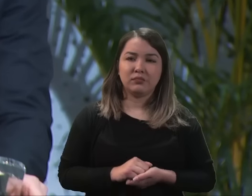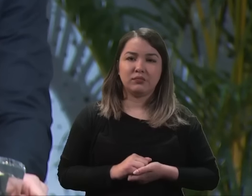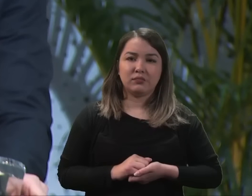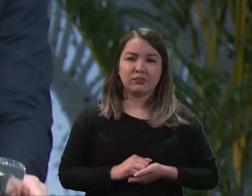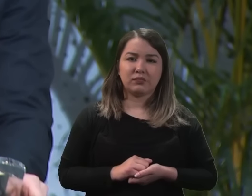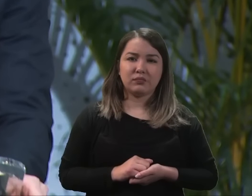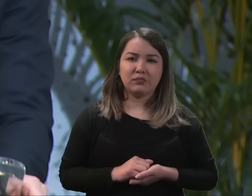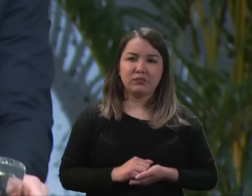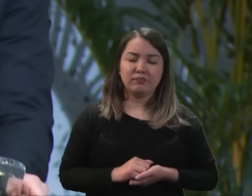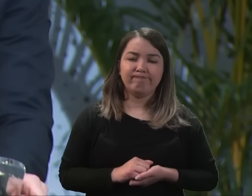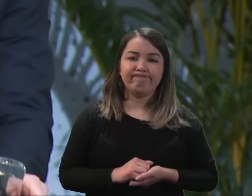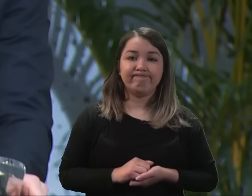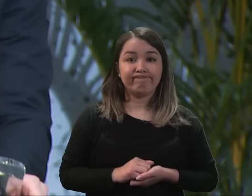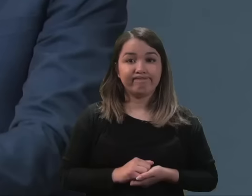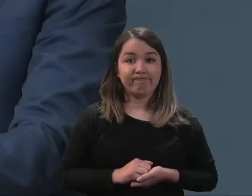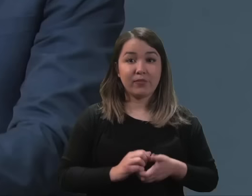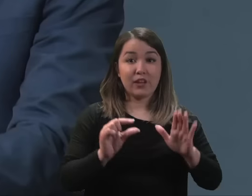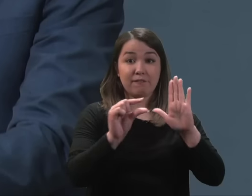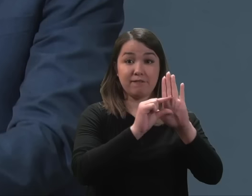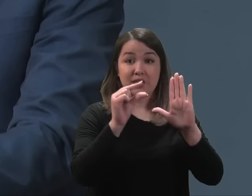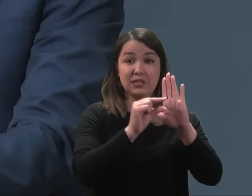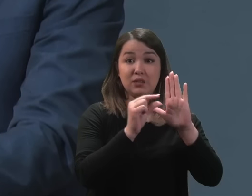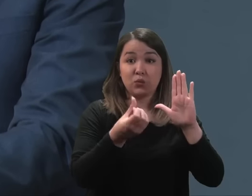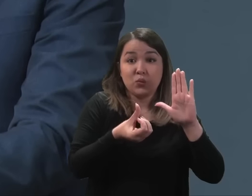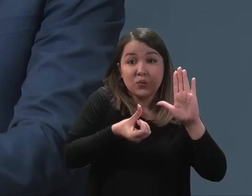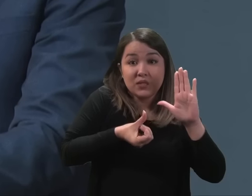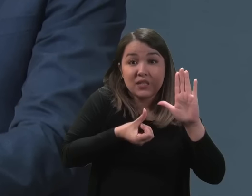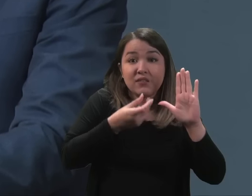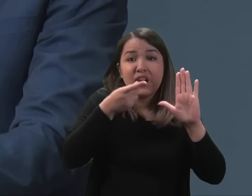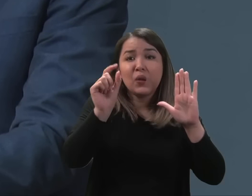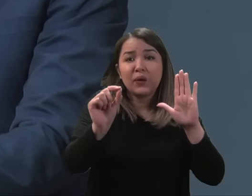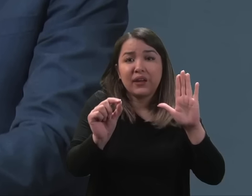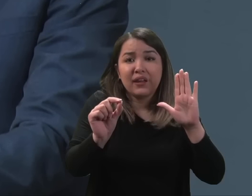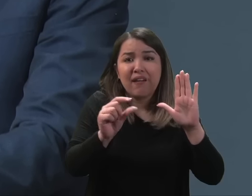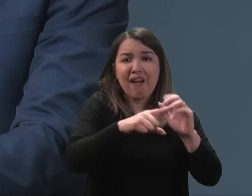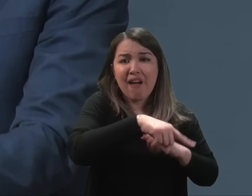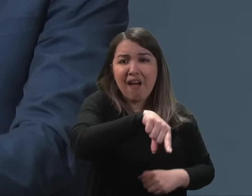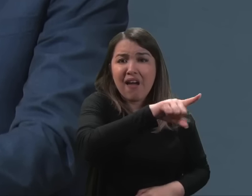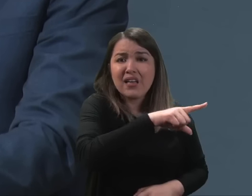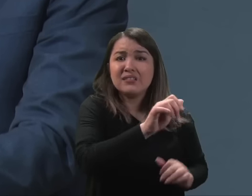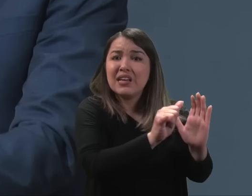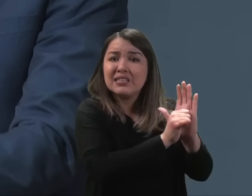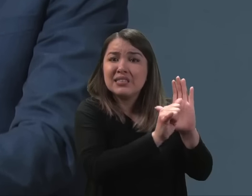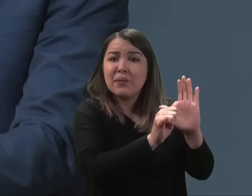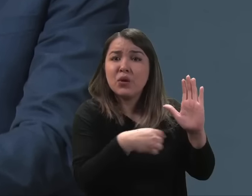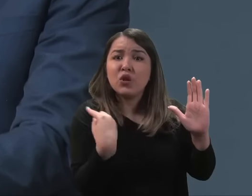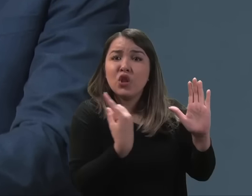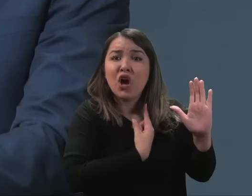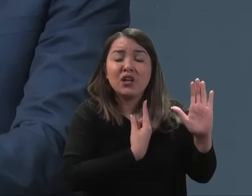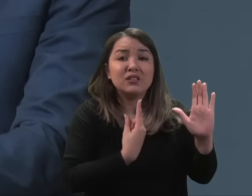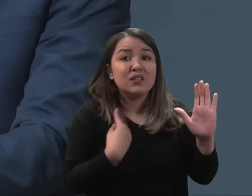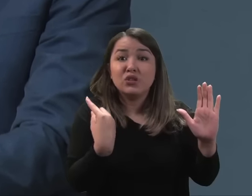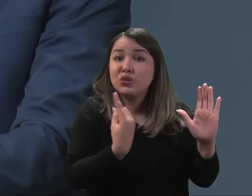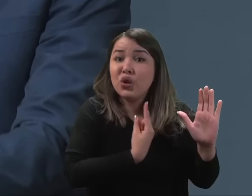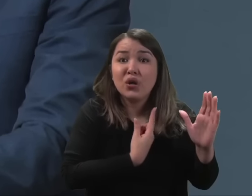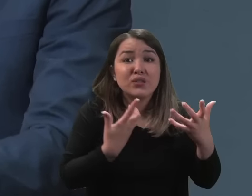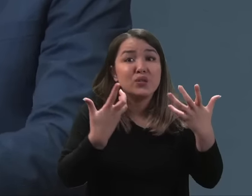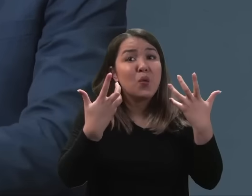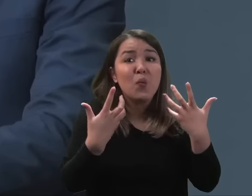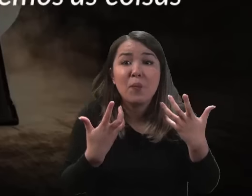oh queridos versículo 6 diz estas coisas se tornaram exemplos para nós a fim de que não cobissemos as coisas